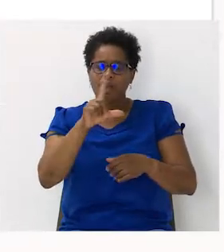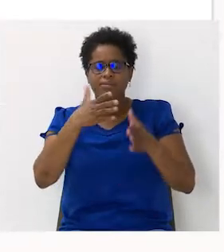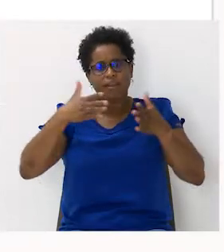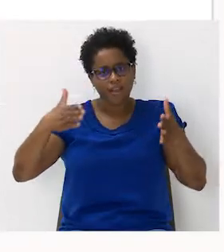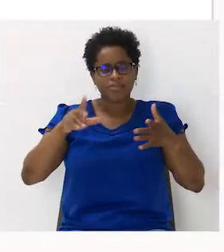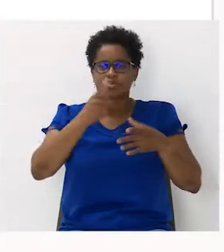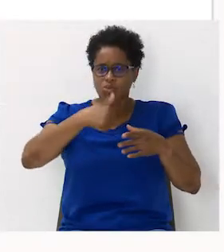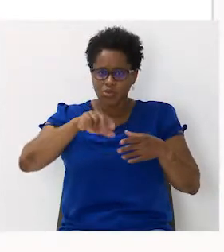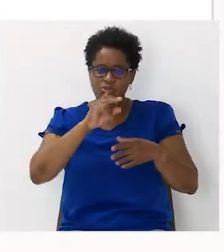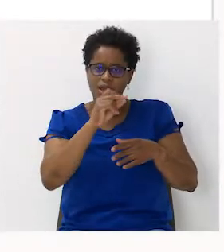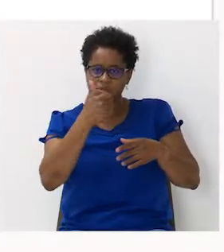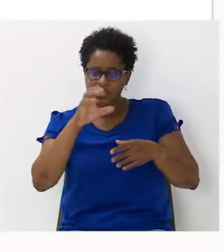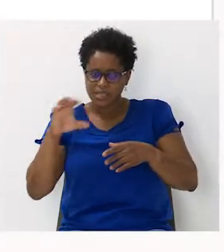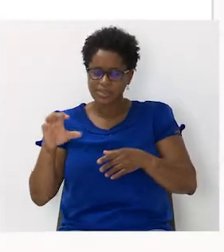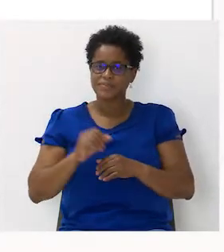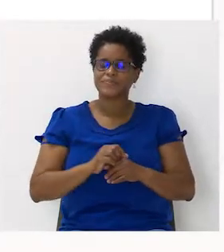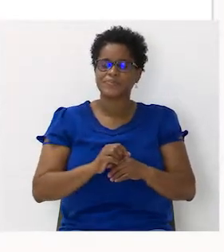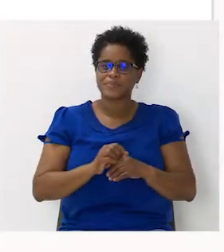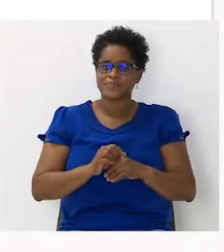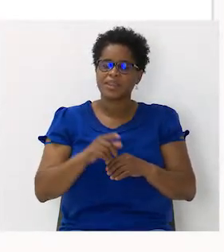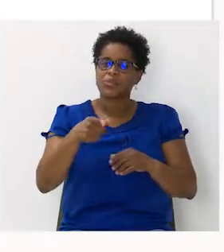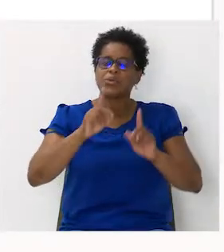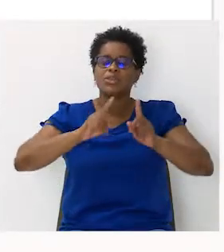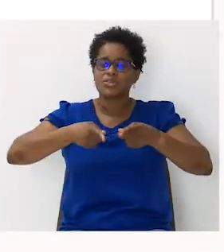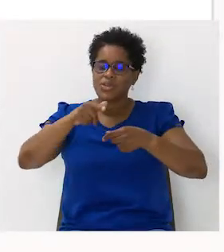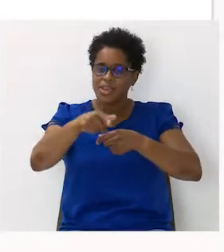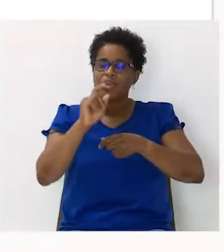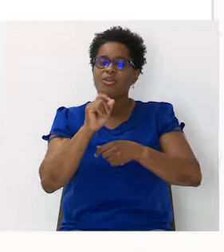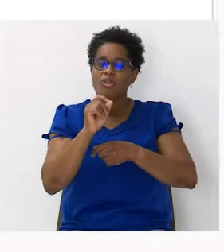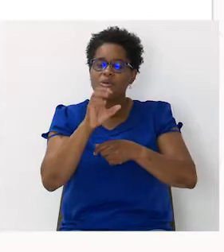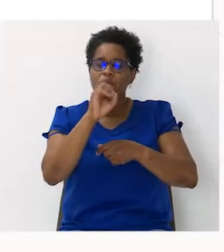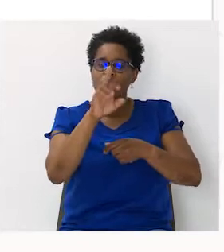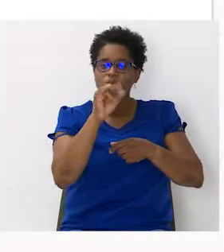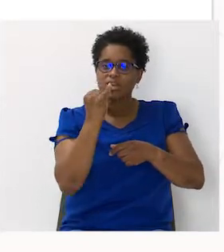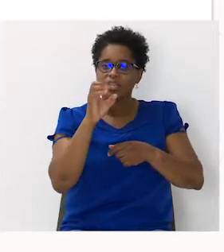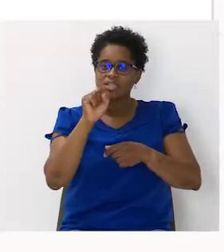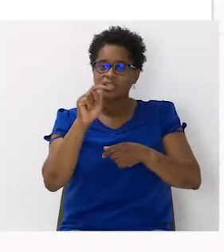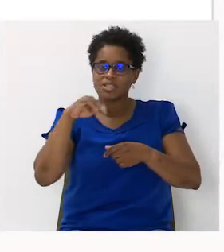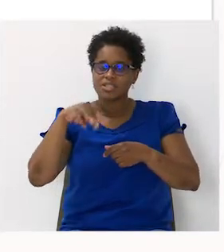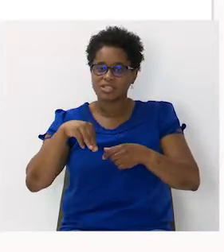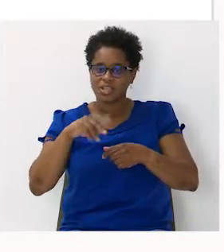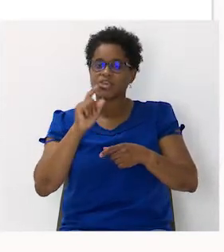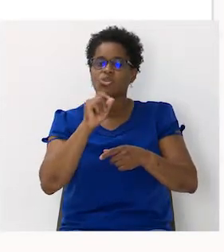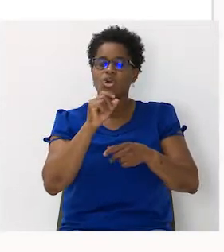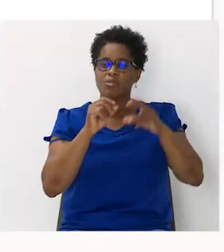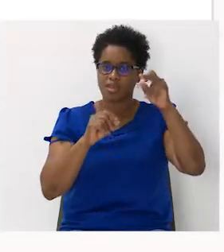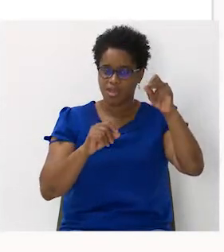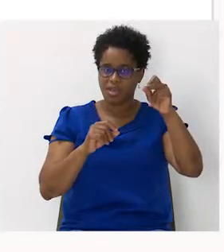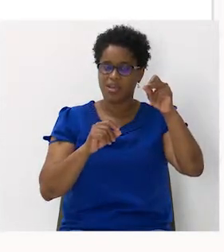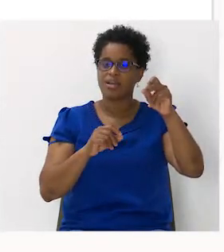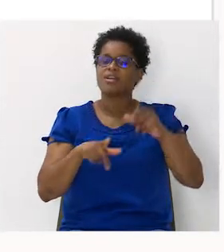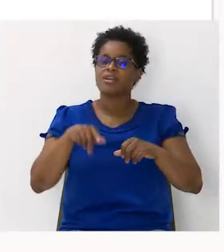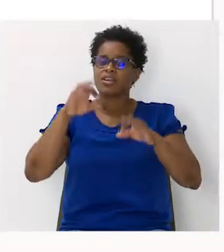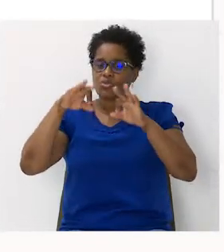maiúsculas do nosso alfabeto. No início aqui nós chamamos de origem. Escrevemos letra A.